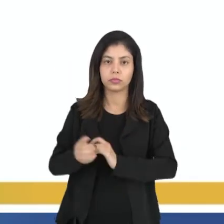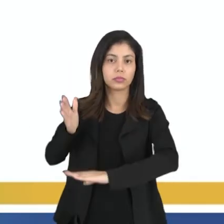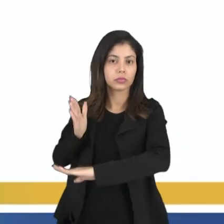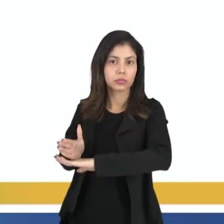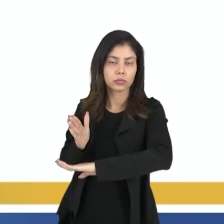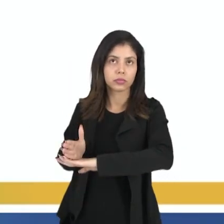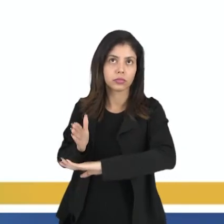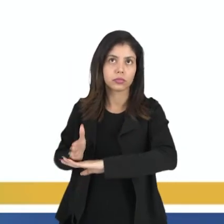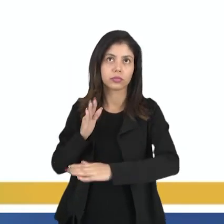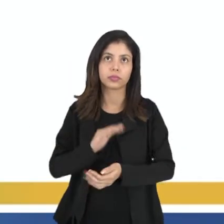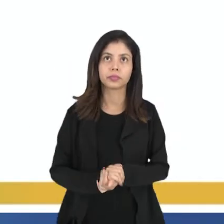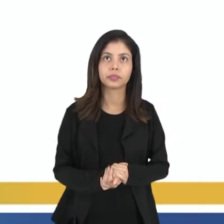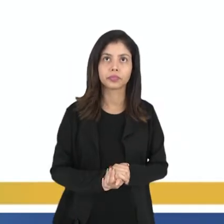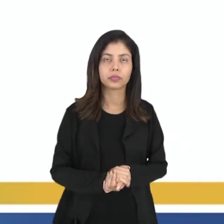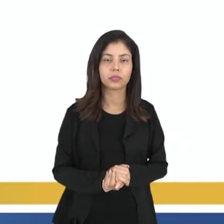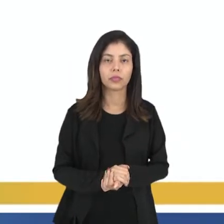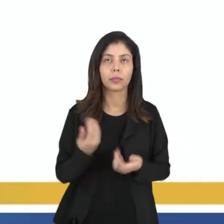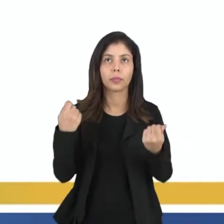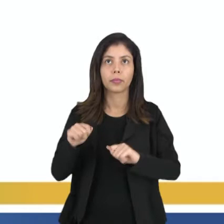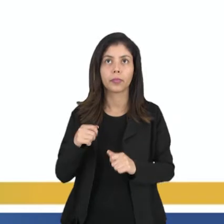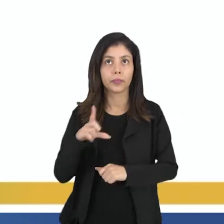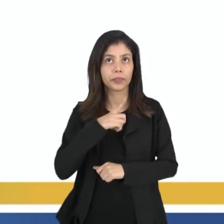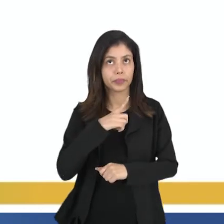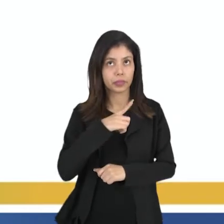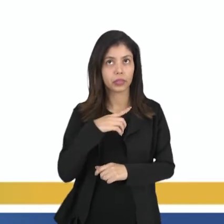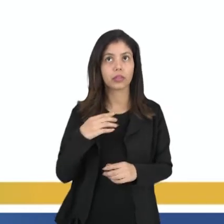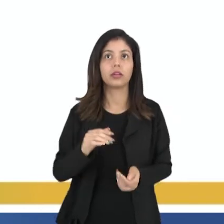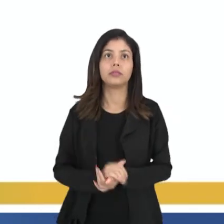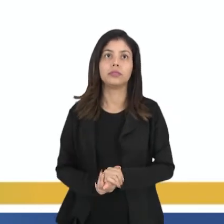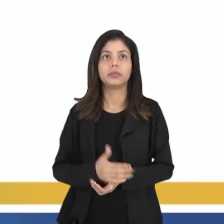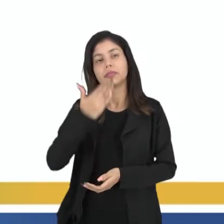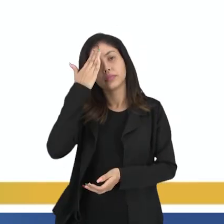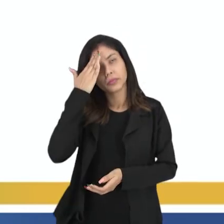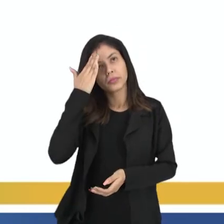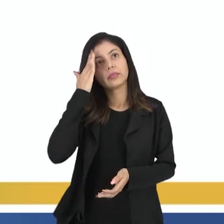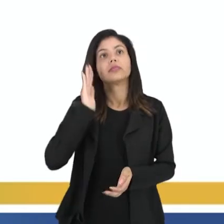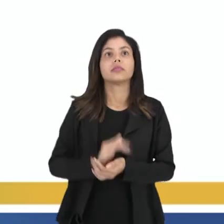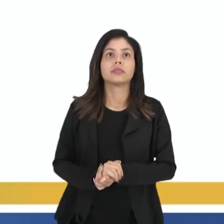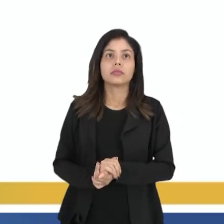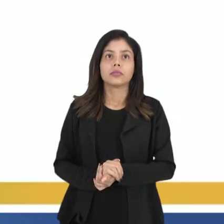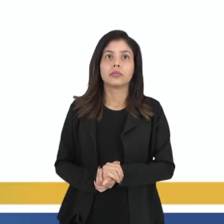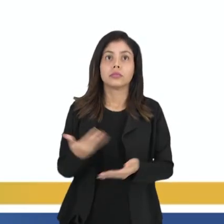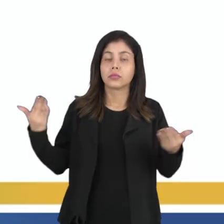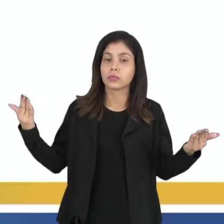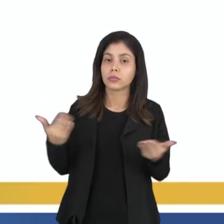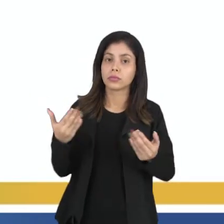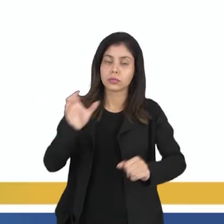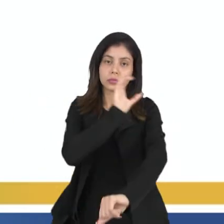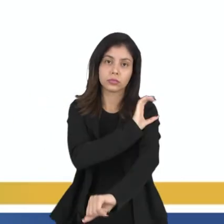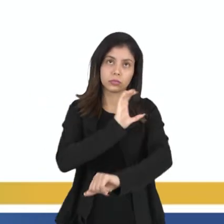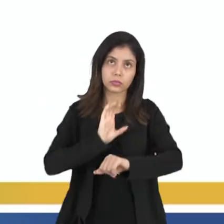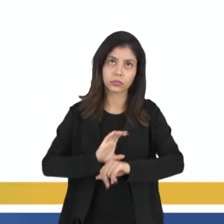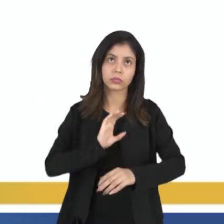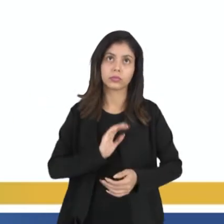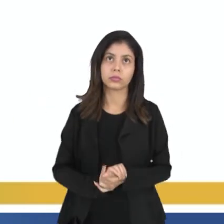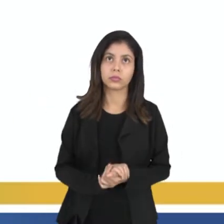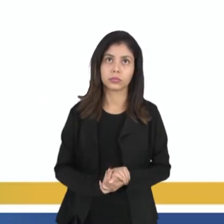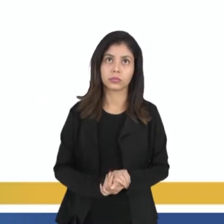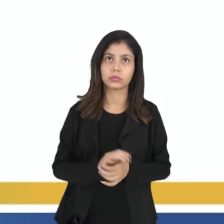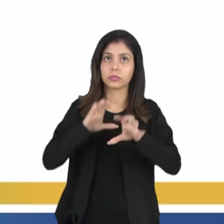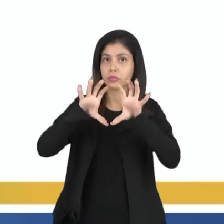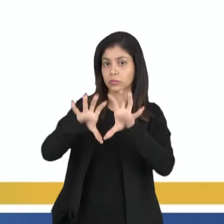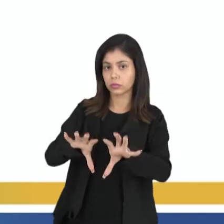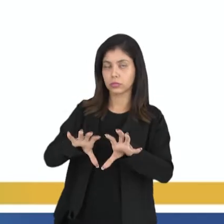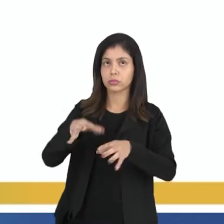na sociedade contemporânea, se faz necessária a compreensão da concepção atual de